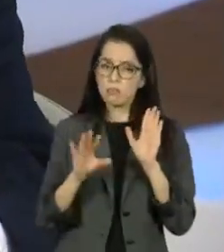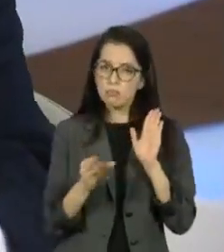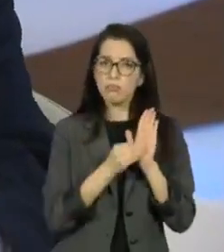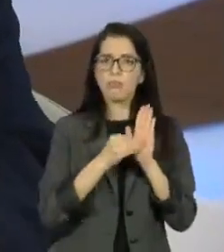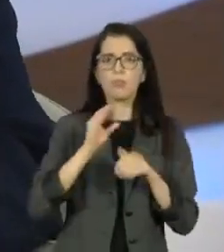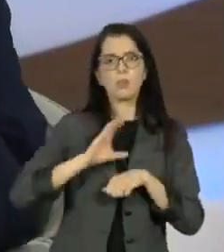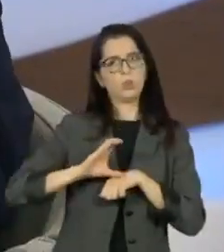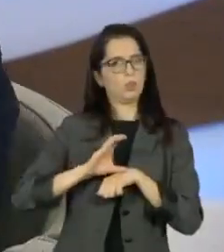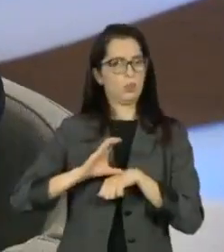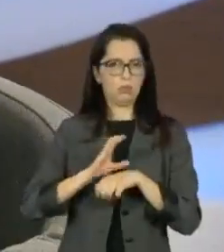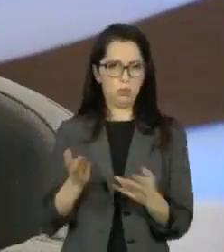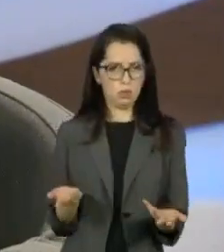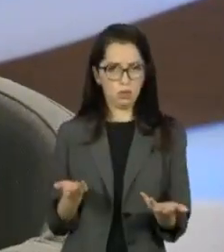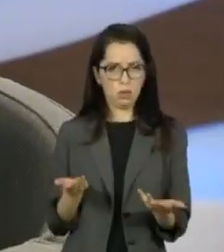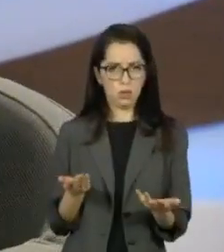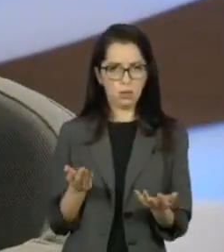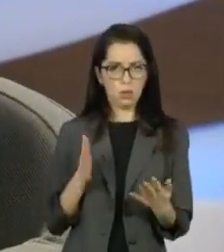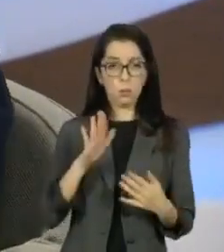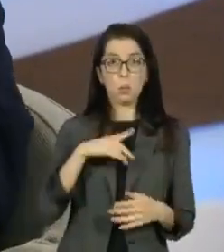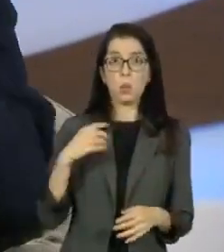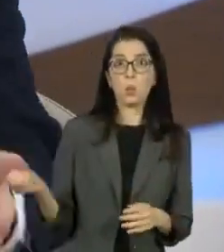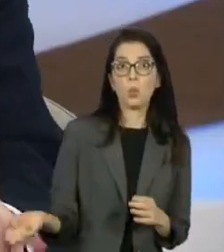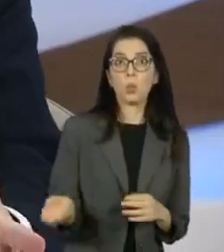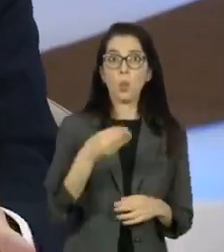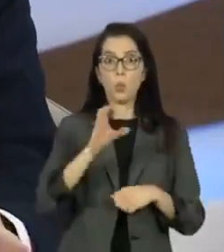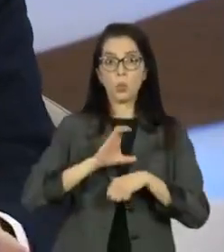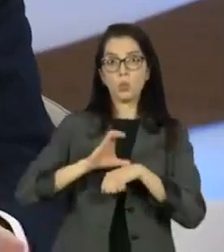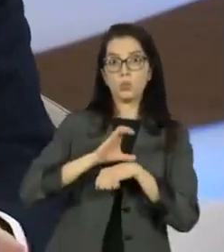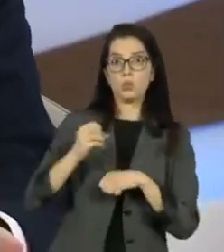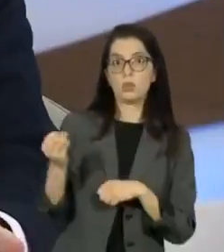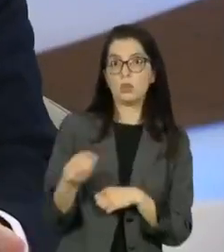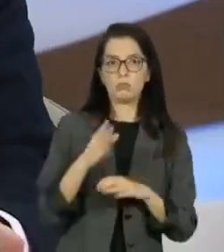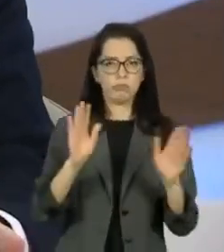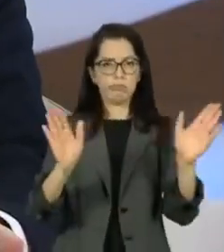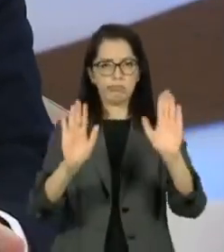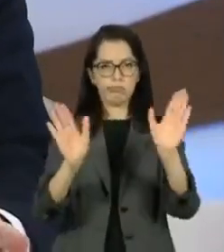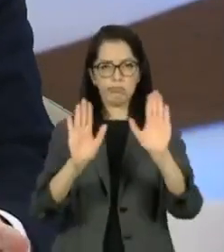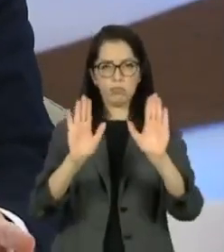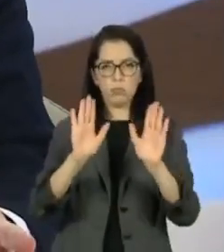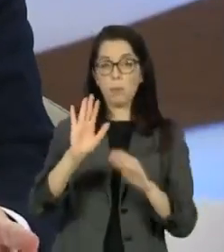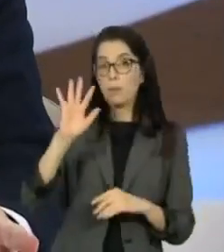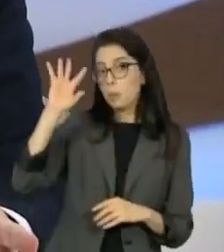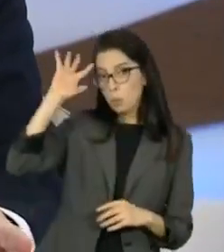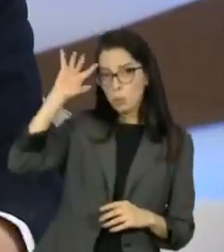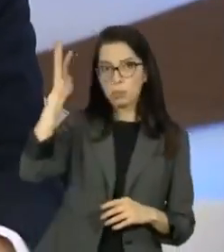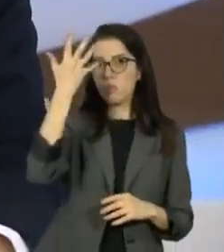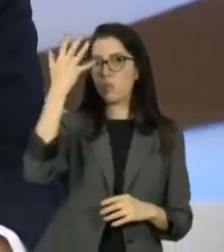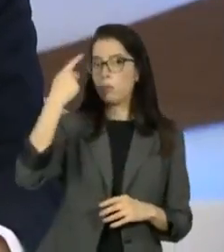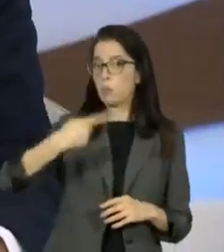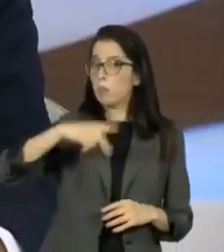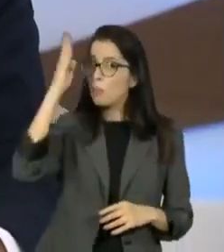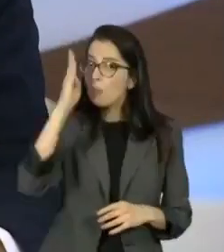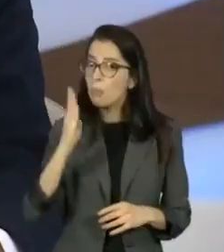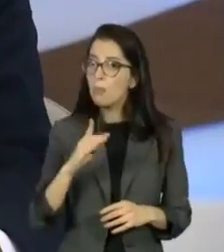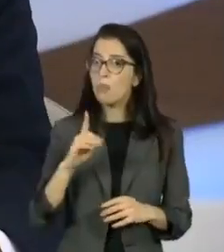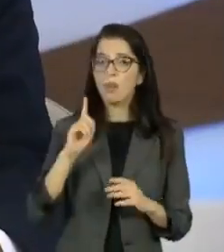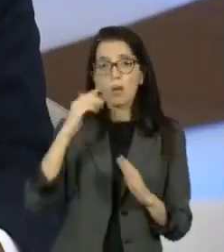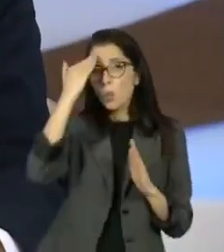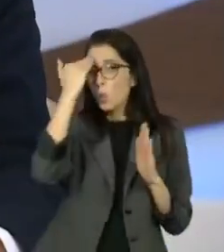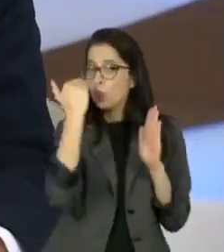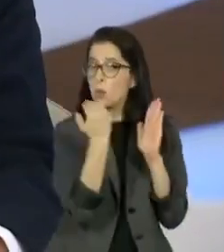Constituinte. O problema não é a Constituição, a solução do Brasil está na Constituição, no respeito à Constituição. Então,